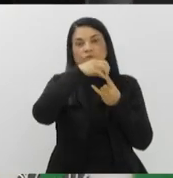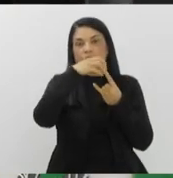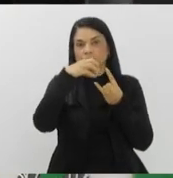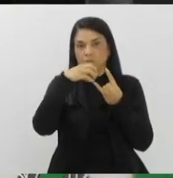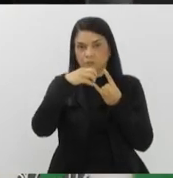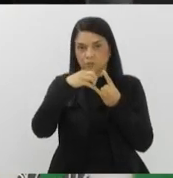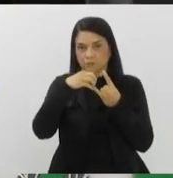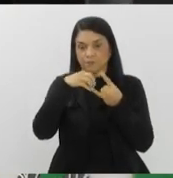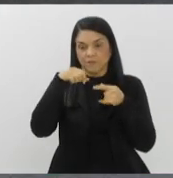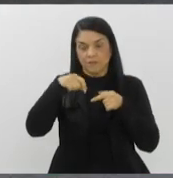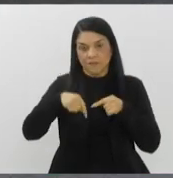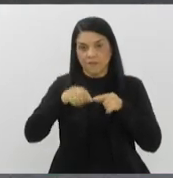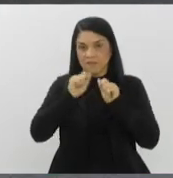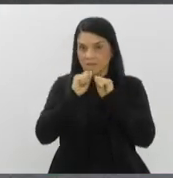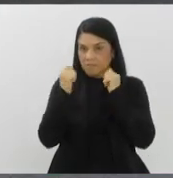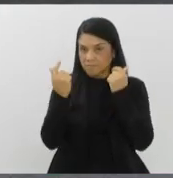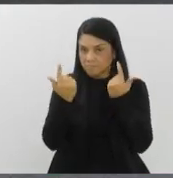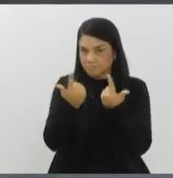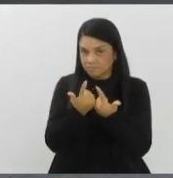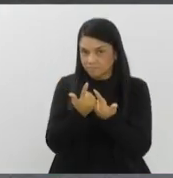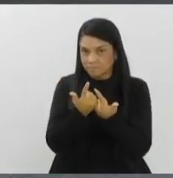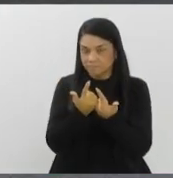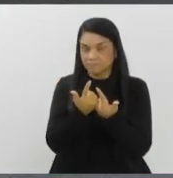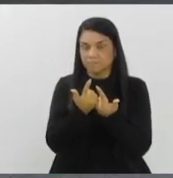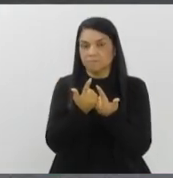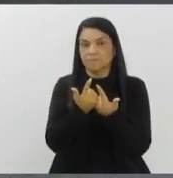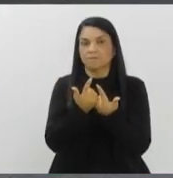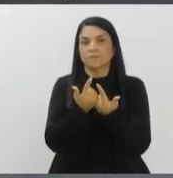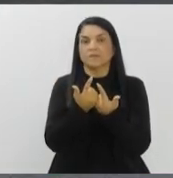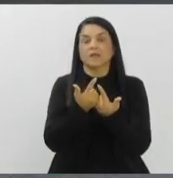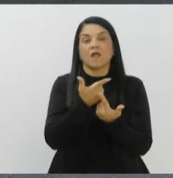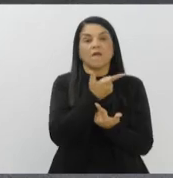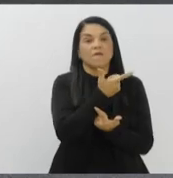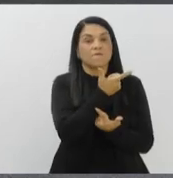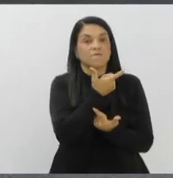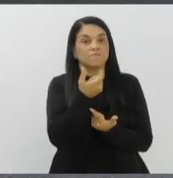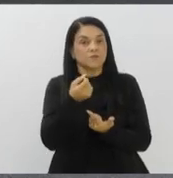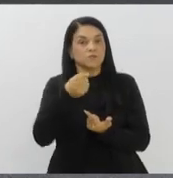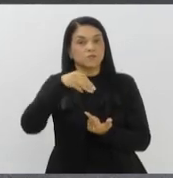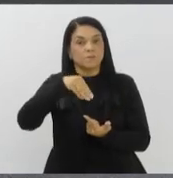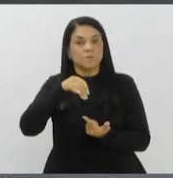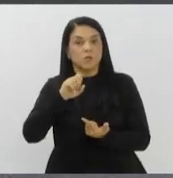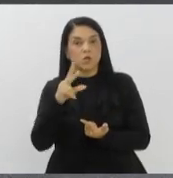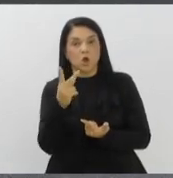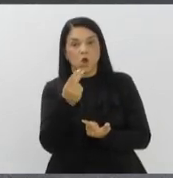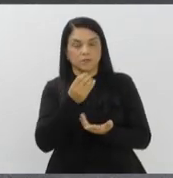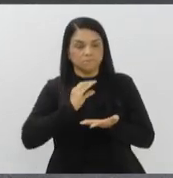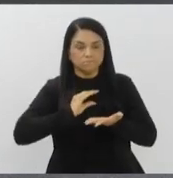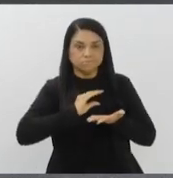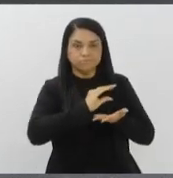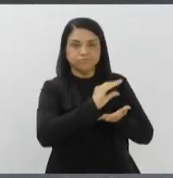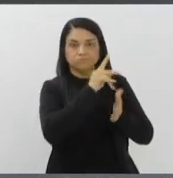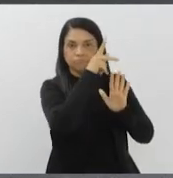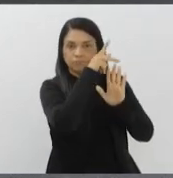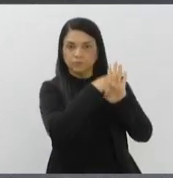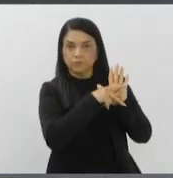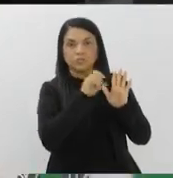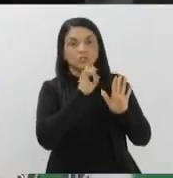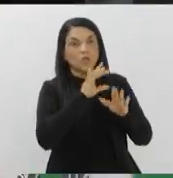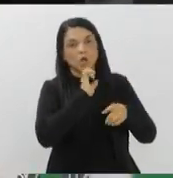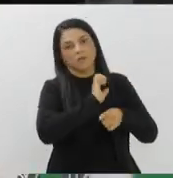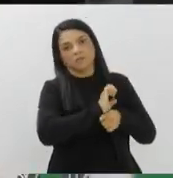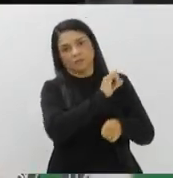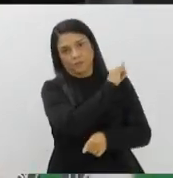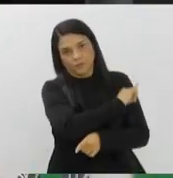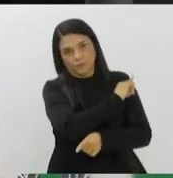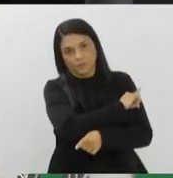aqui na Assembleia Legislativa, destinamos 20 milhões para esse projeto, que é só para o Rio de Janeiro. Você